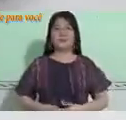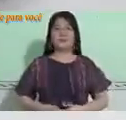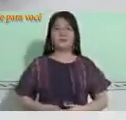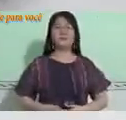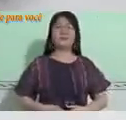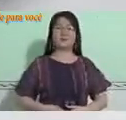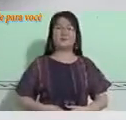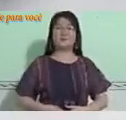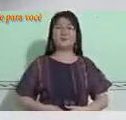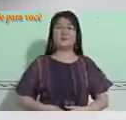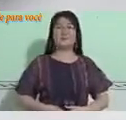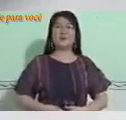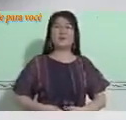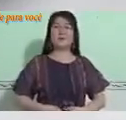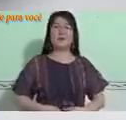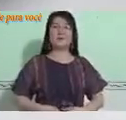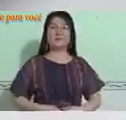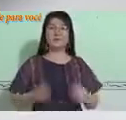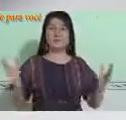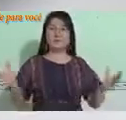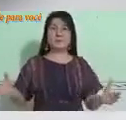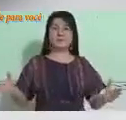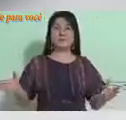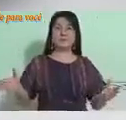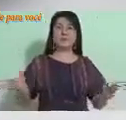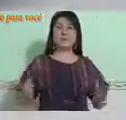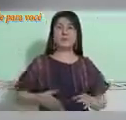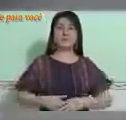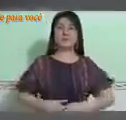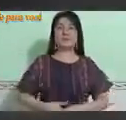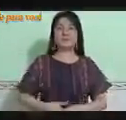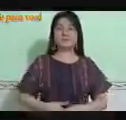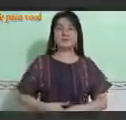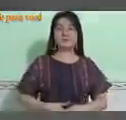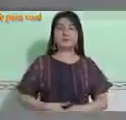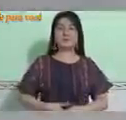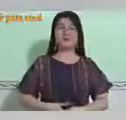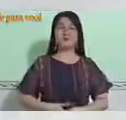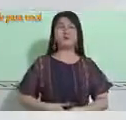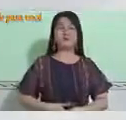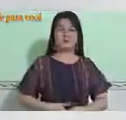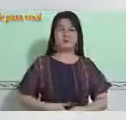3. O consumo de substâncias estimulantes, vírgula, COMOCAFI, acento agudo,